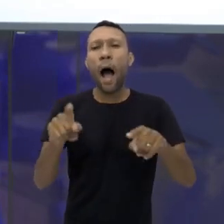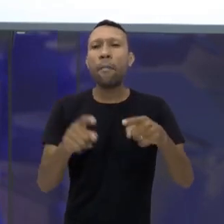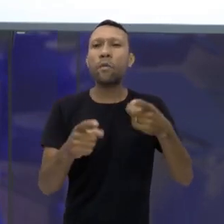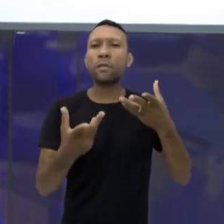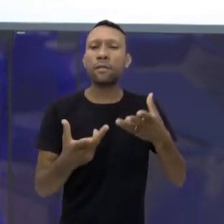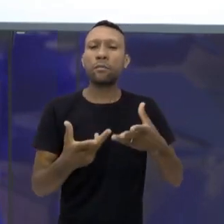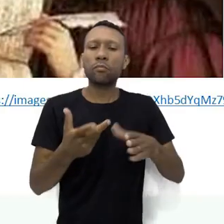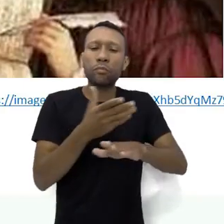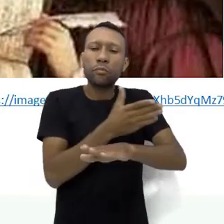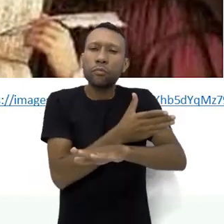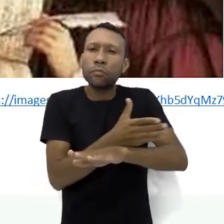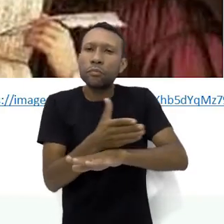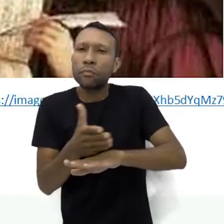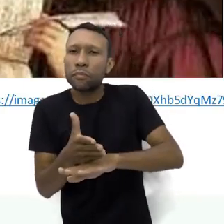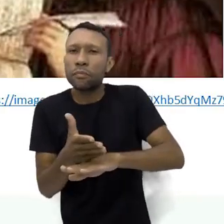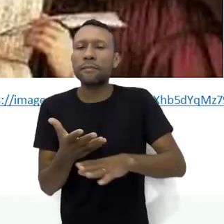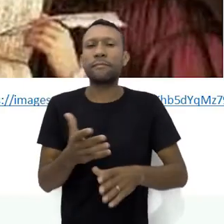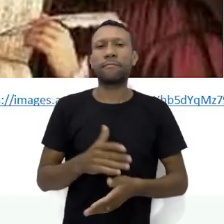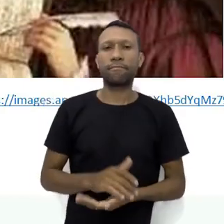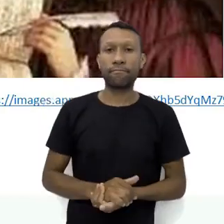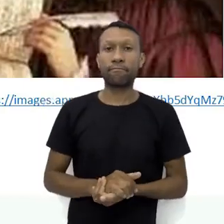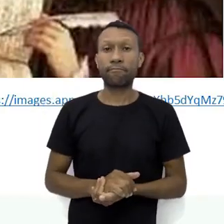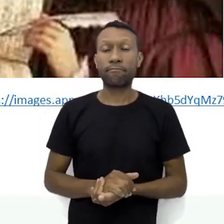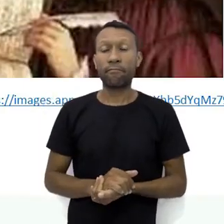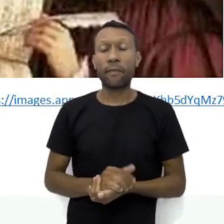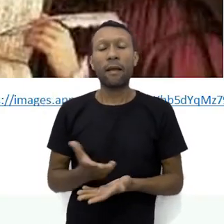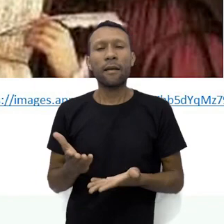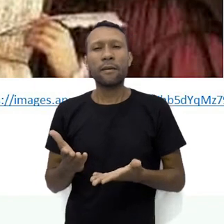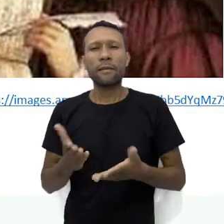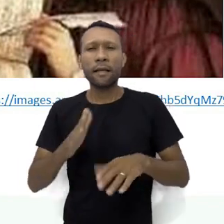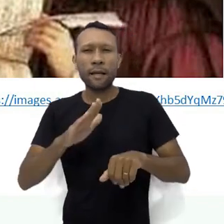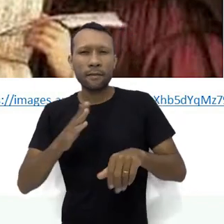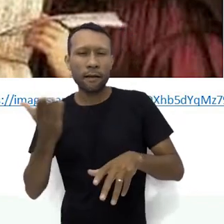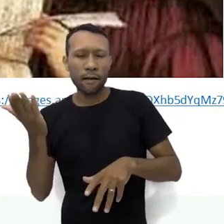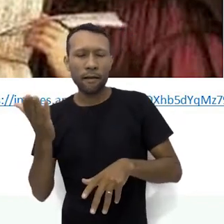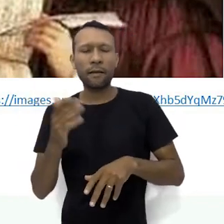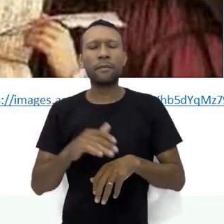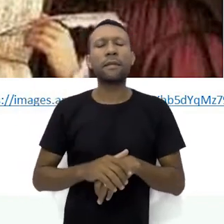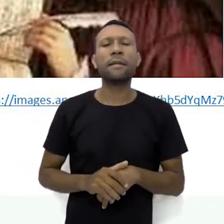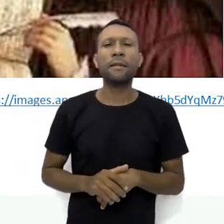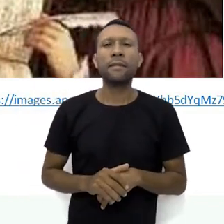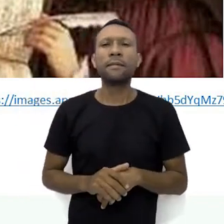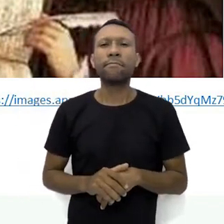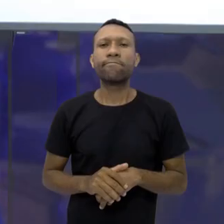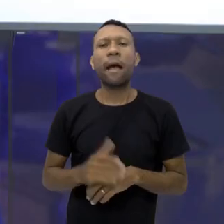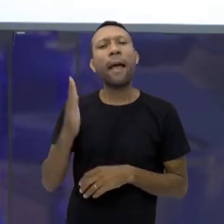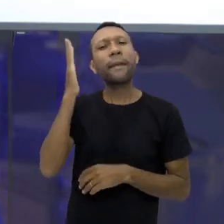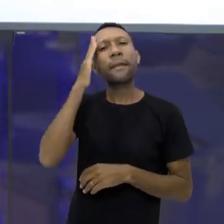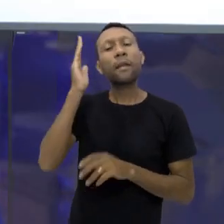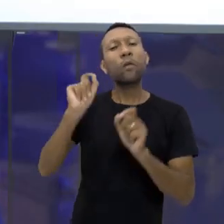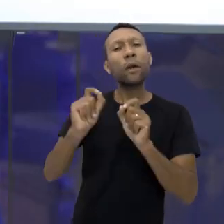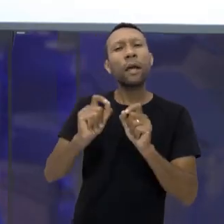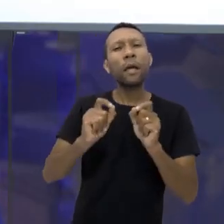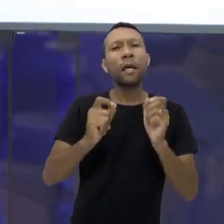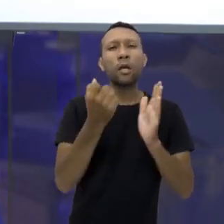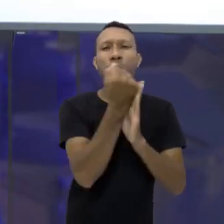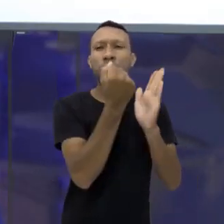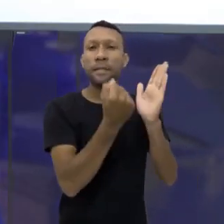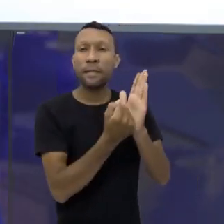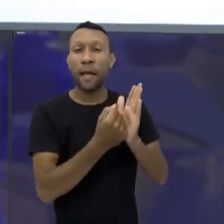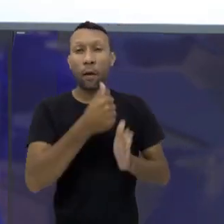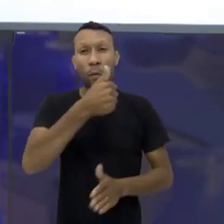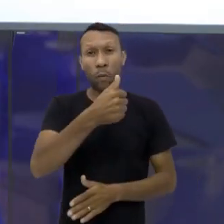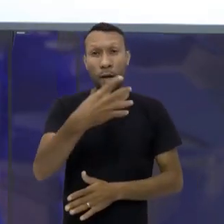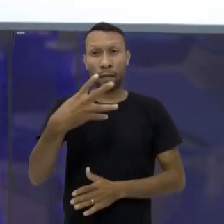nesse período? Então, nessa época, né, a época renascentista, que é assim que se diz, compreende o século XIV